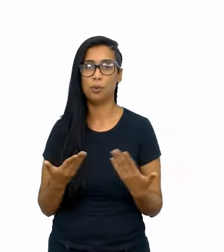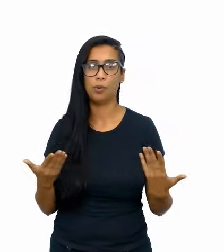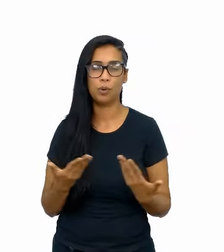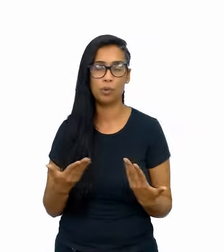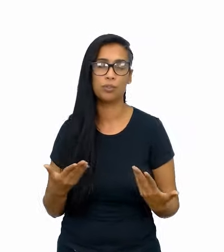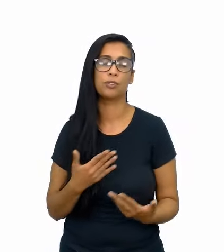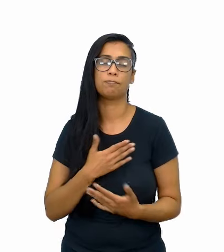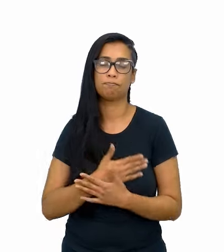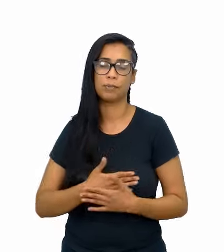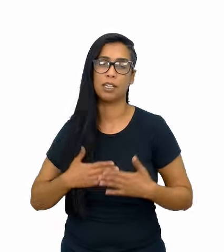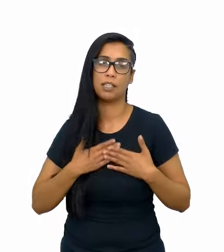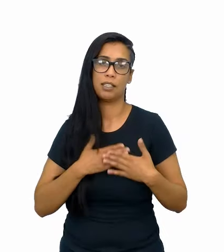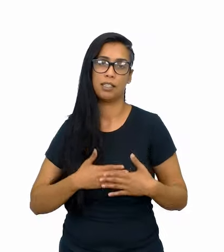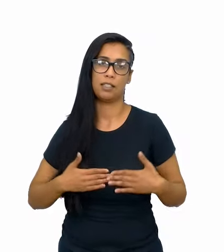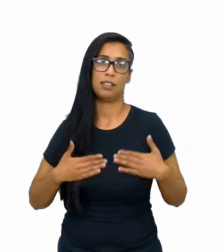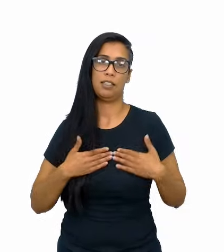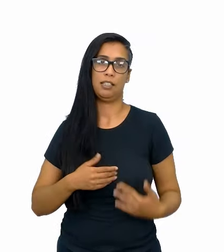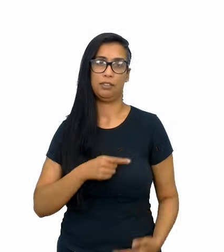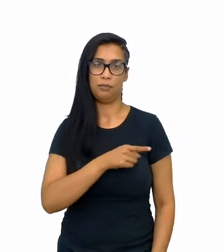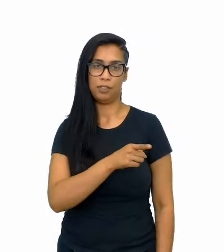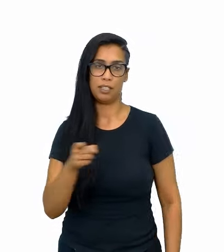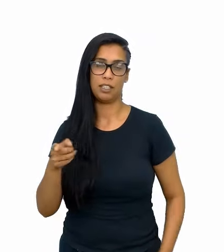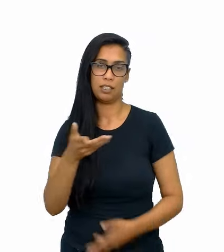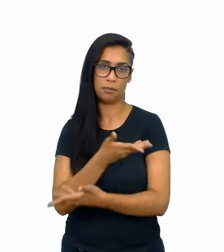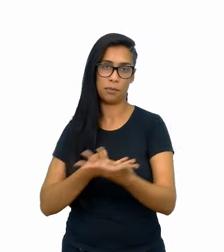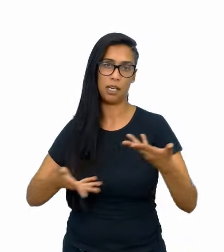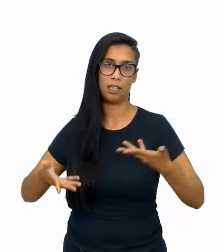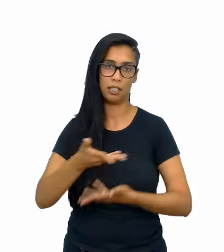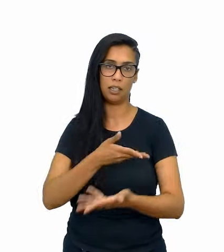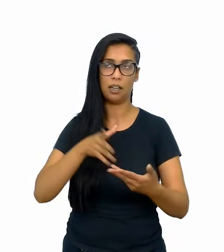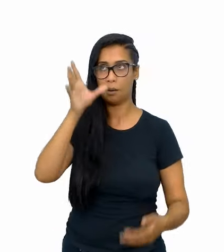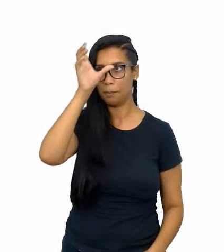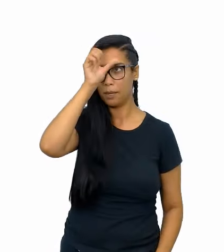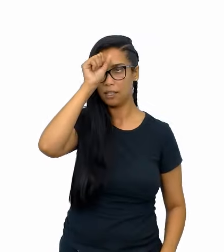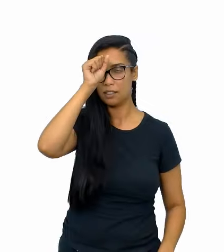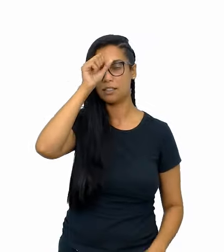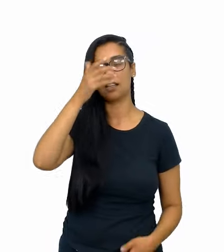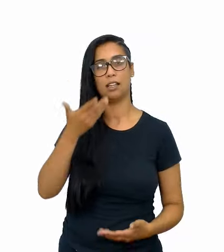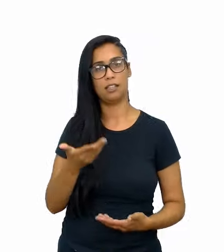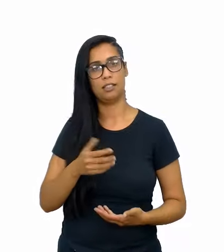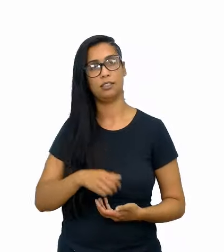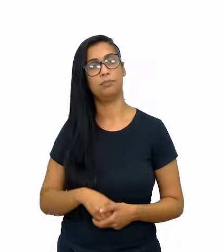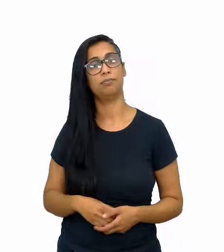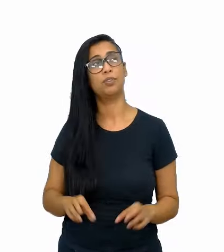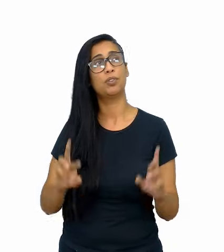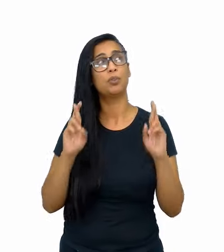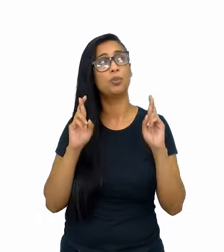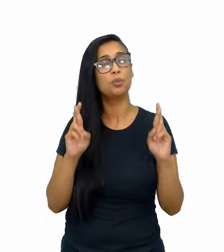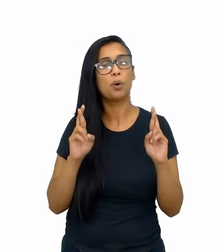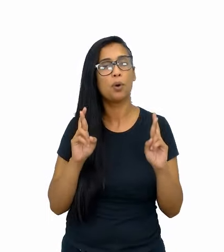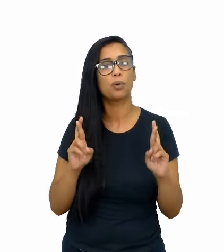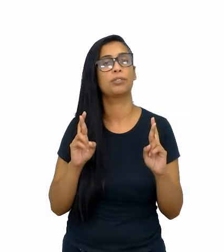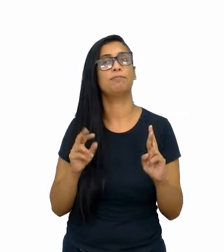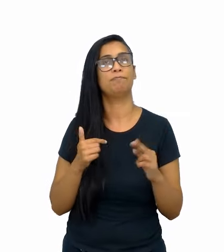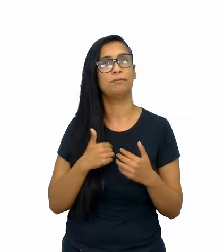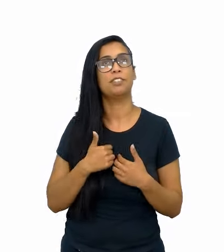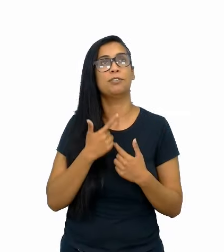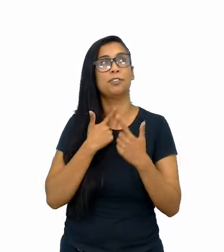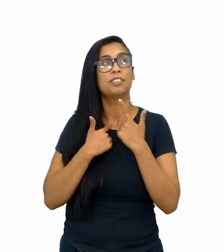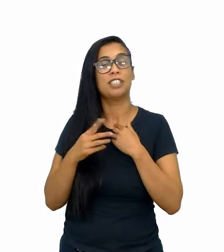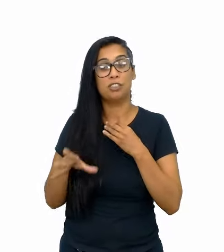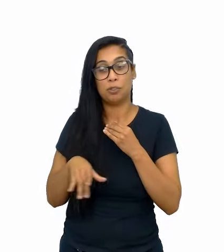compartilhando esse momento de estudo e de aprendizado coletivo. Eu espero ter contribuído para ampliar e aprimorar